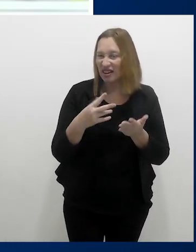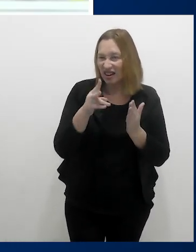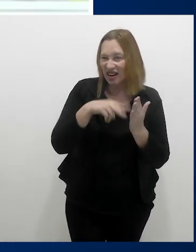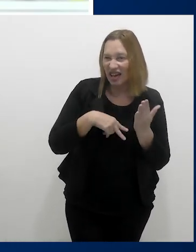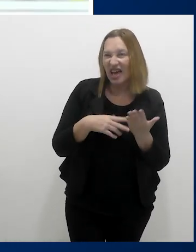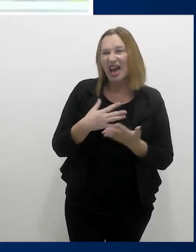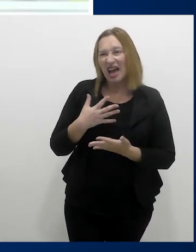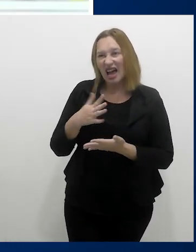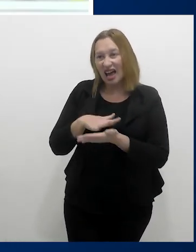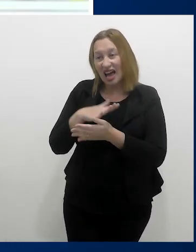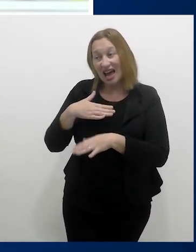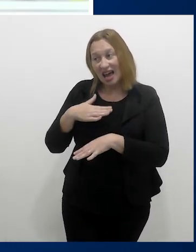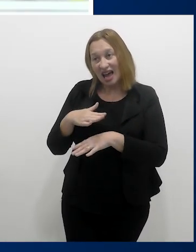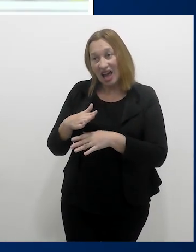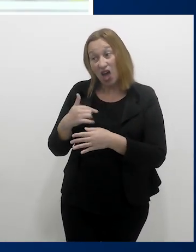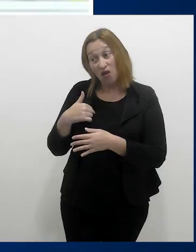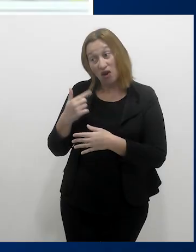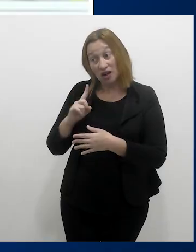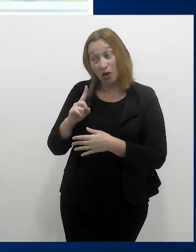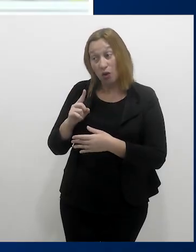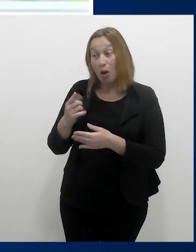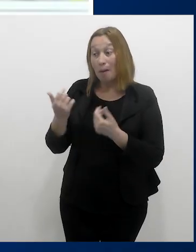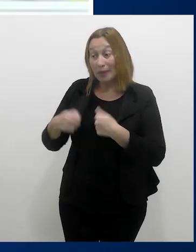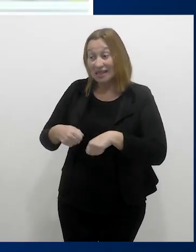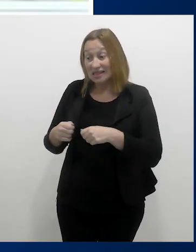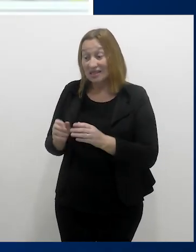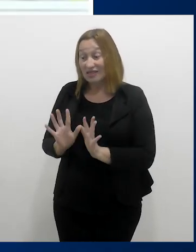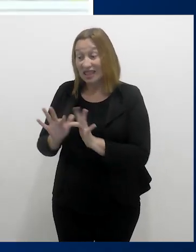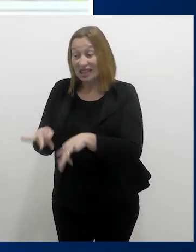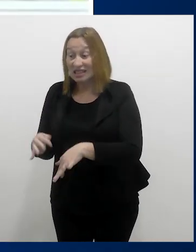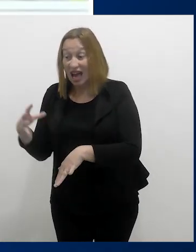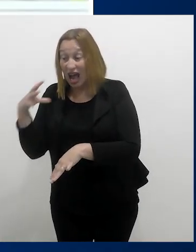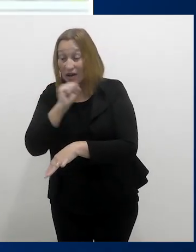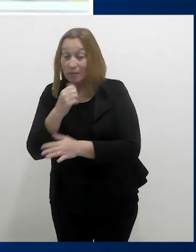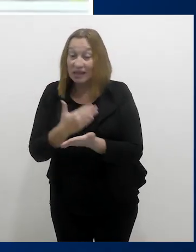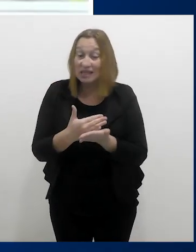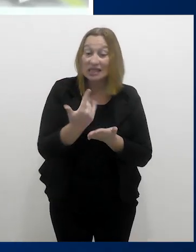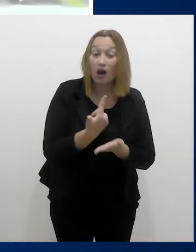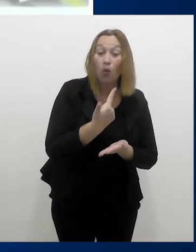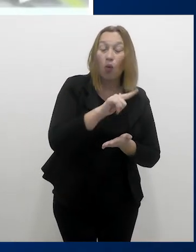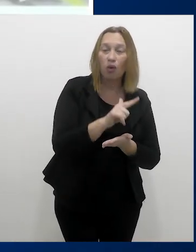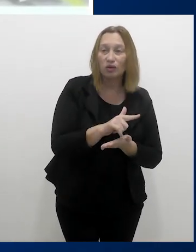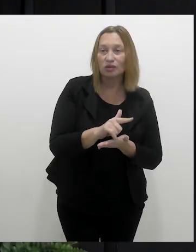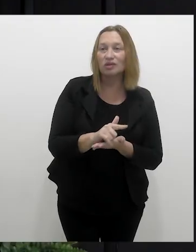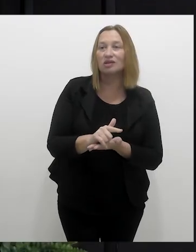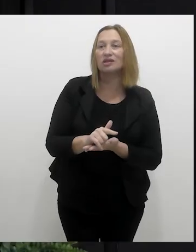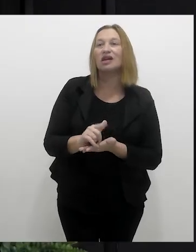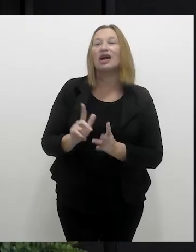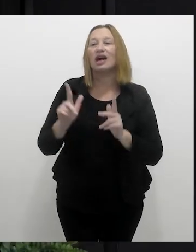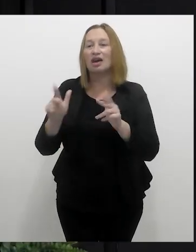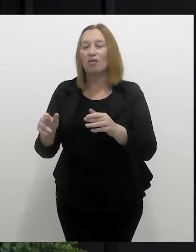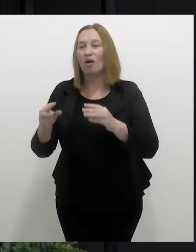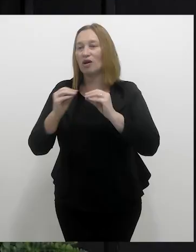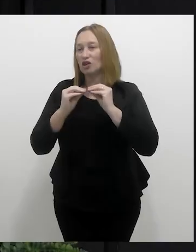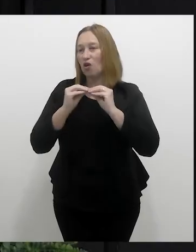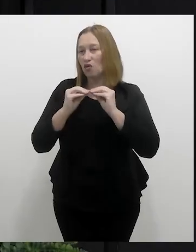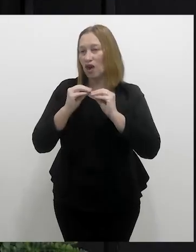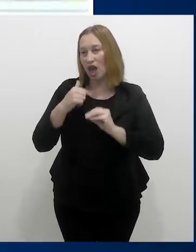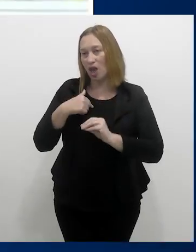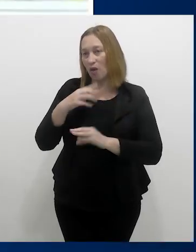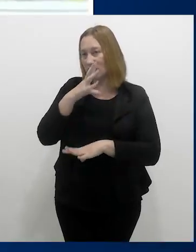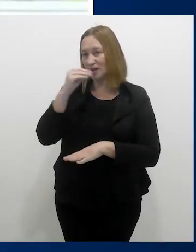eu estou meio assim, aí eu falo, não, preciso terminar porque eu quero começar o próximo. E É que nem onde, novela quando